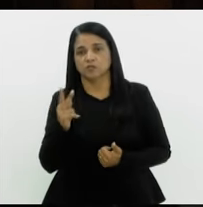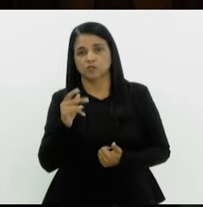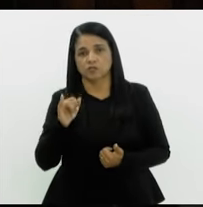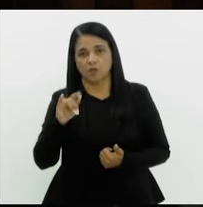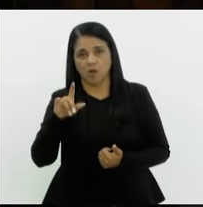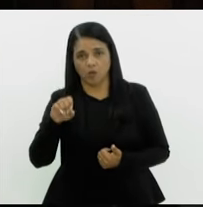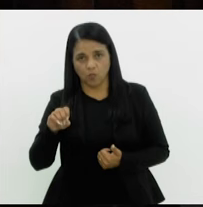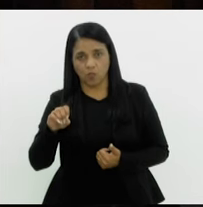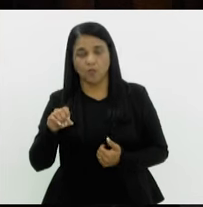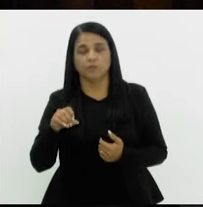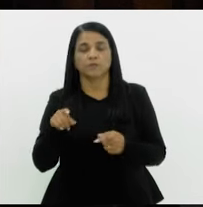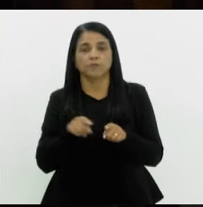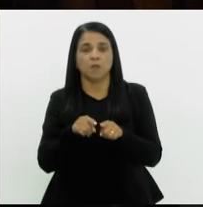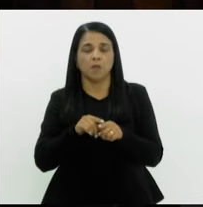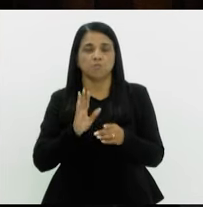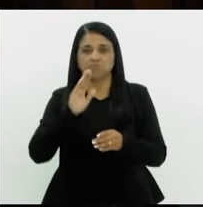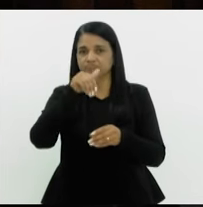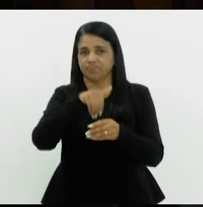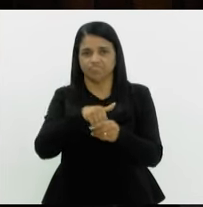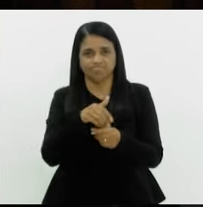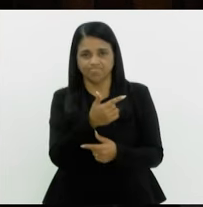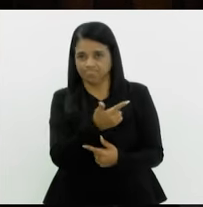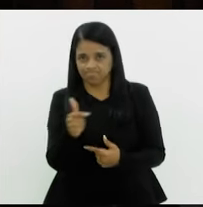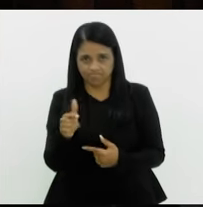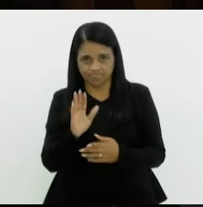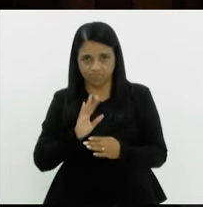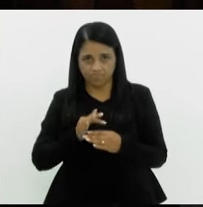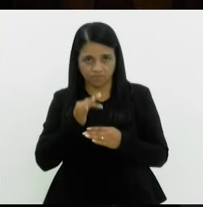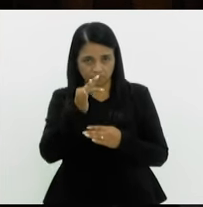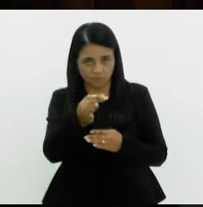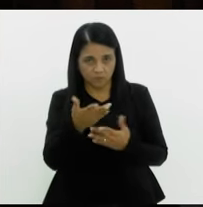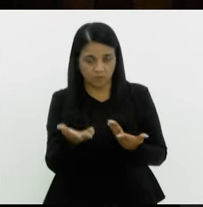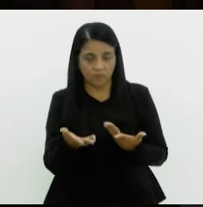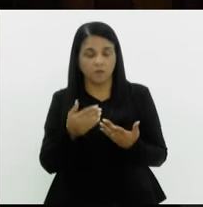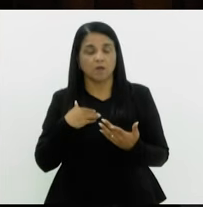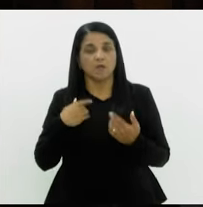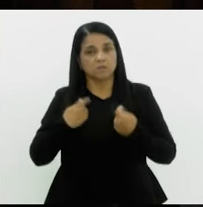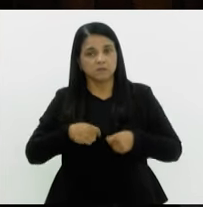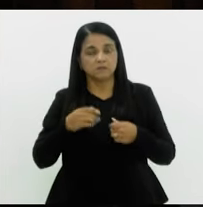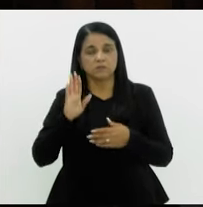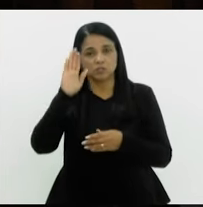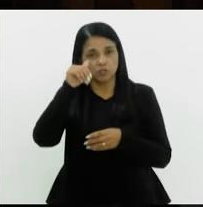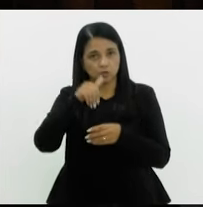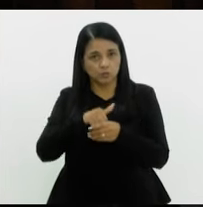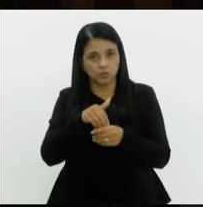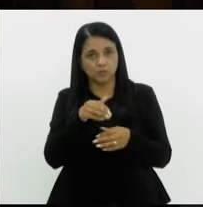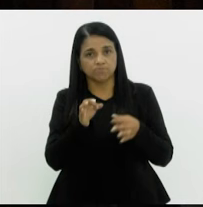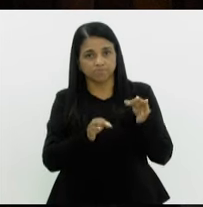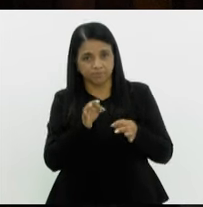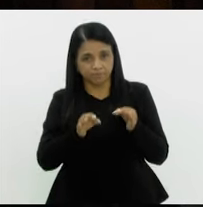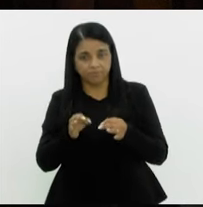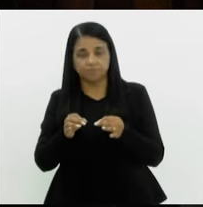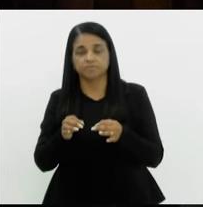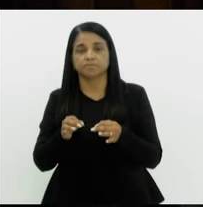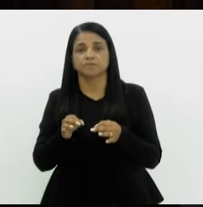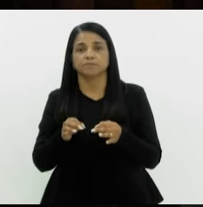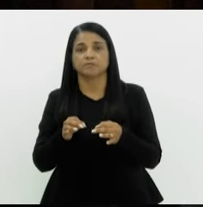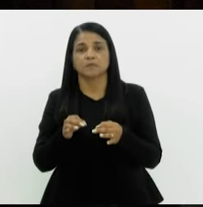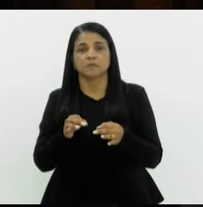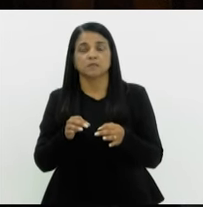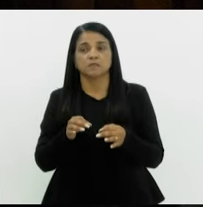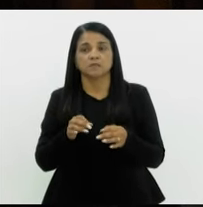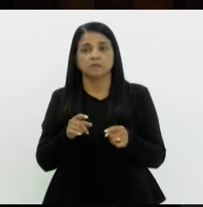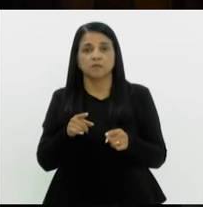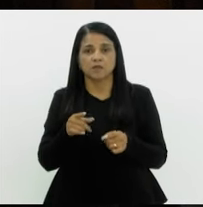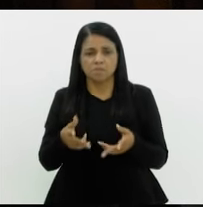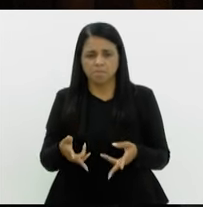é importante que a Justiça Eleitoral julgue logo essa situação e se posicione, porque a gente viu